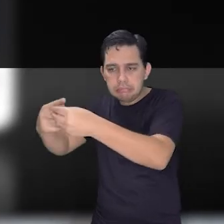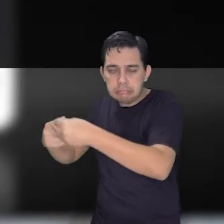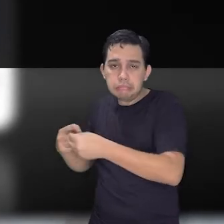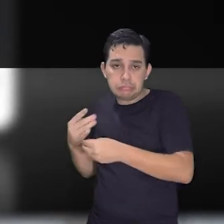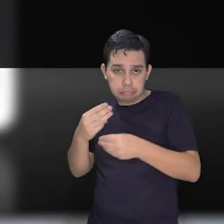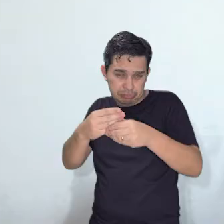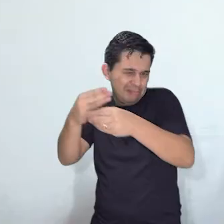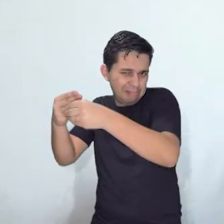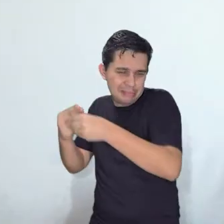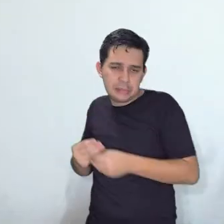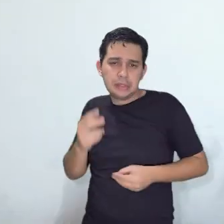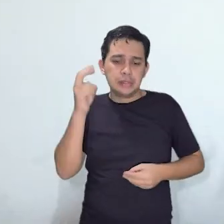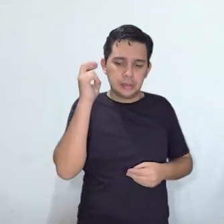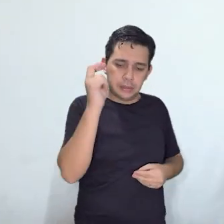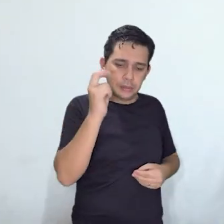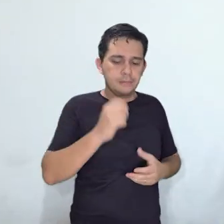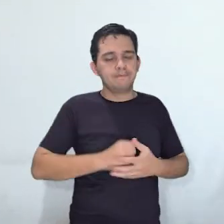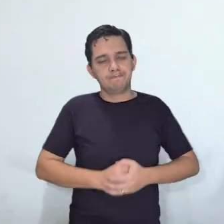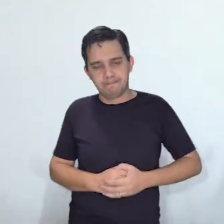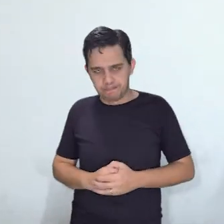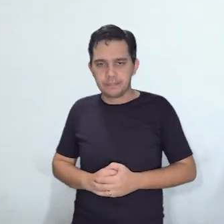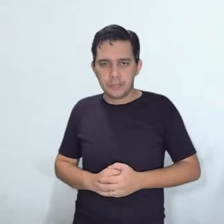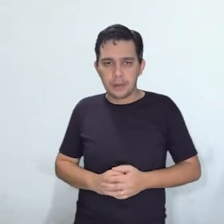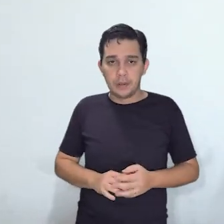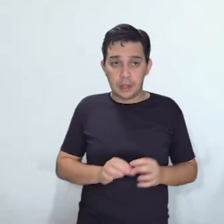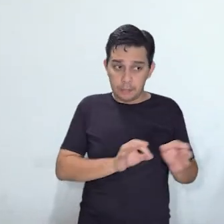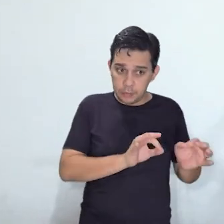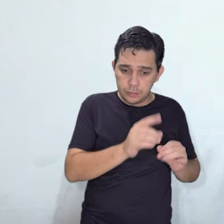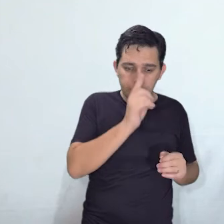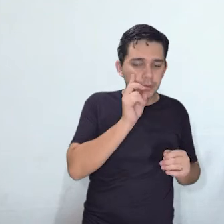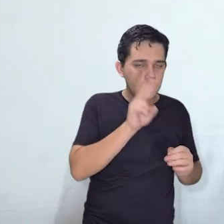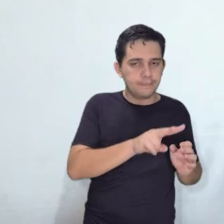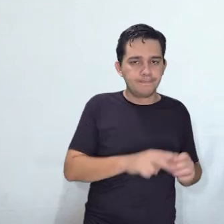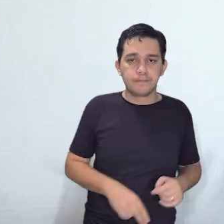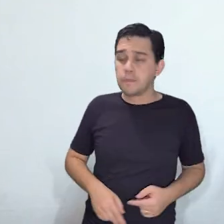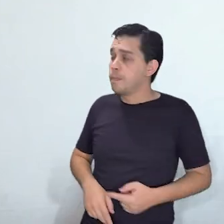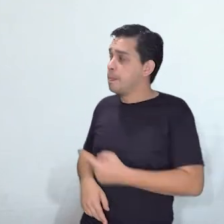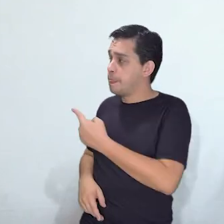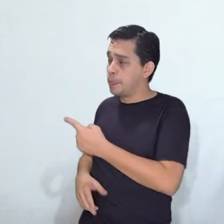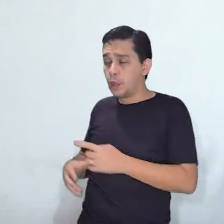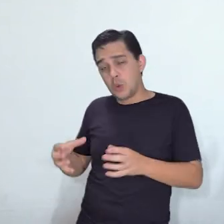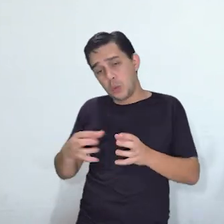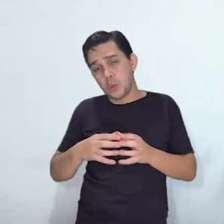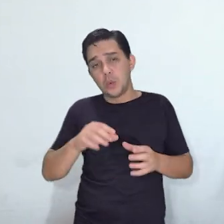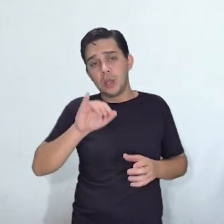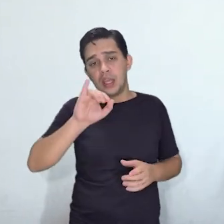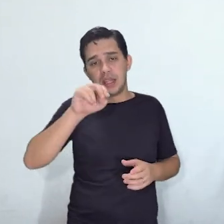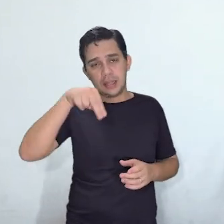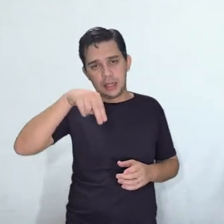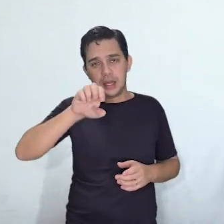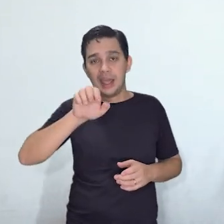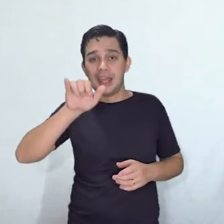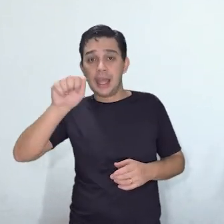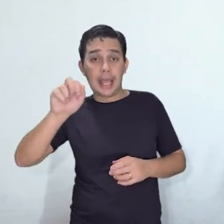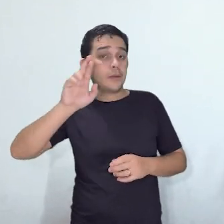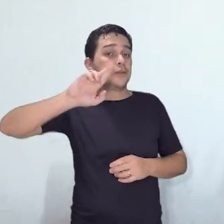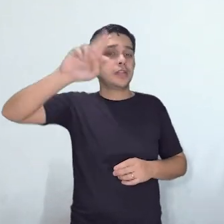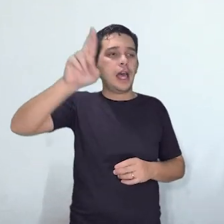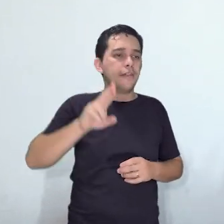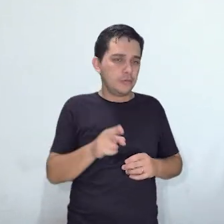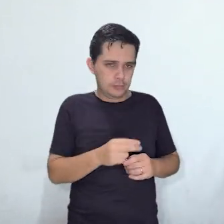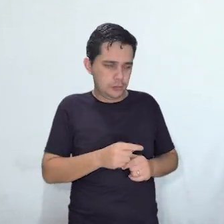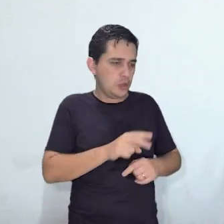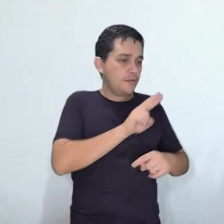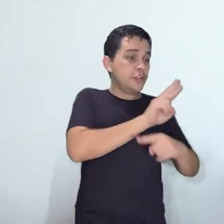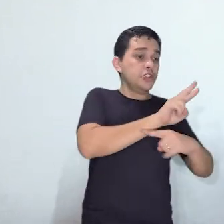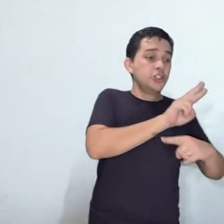do Rio de Janeiro. O INEA trata-se do órgão ambiental que no estado do Rio de Janeiro também é responsável pela gestão de recursos hídricos